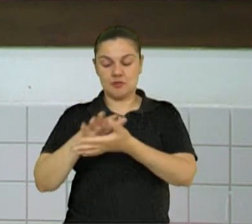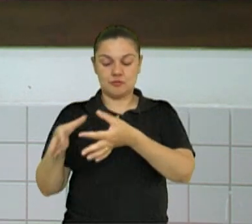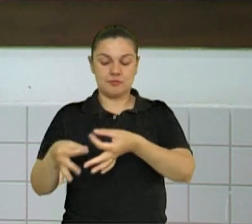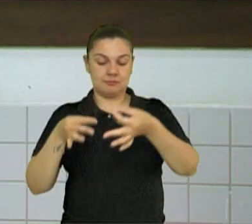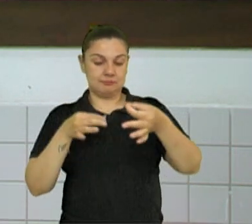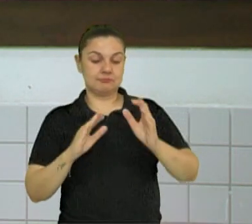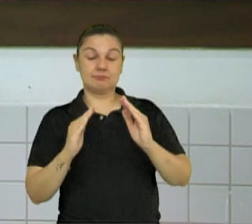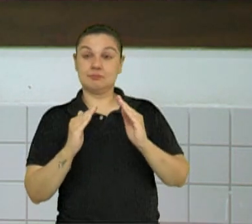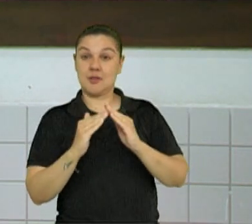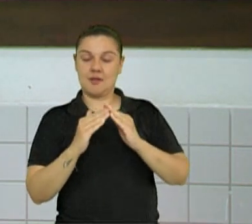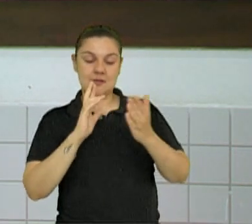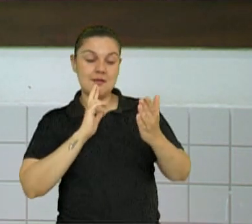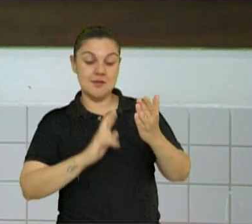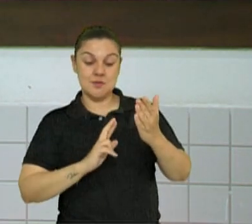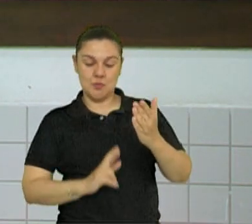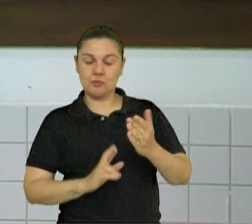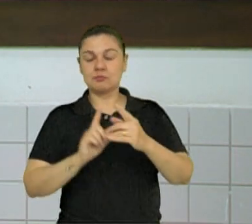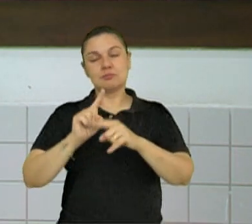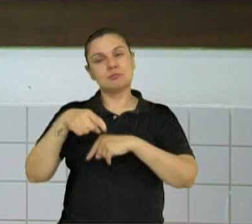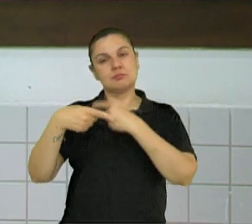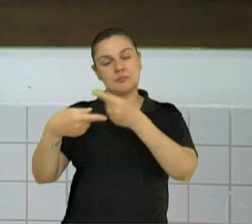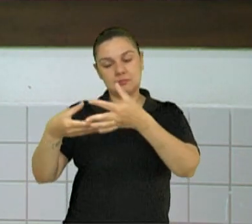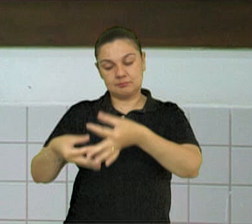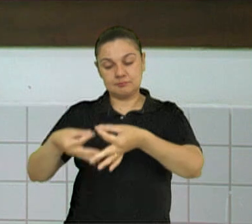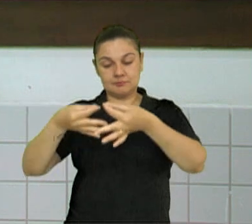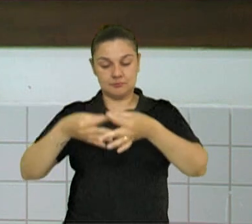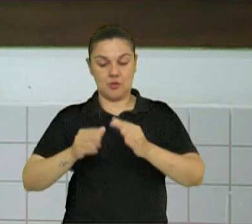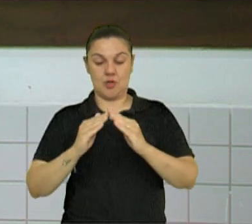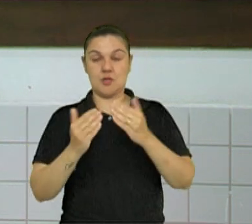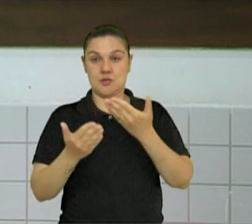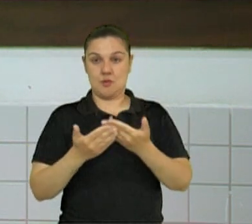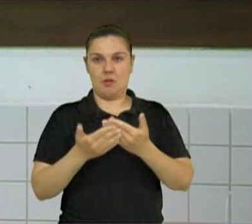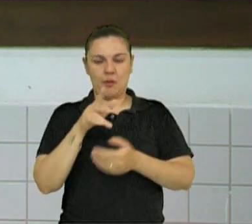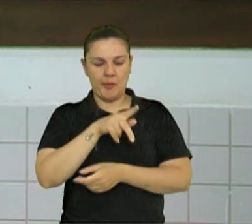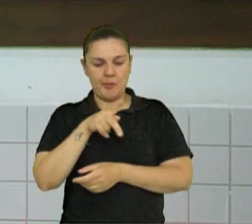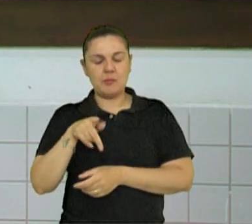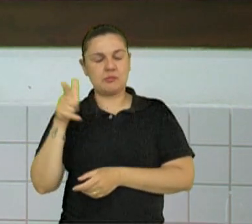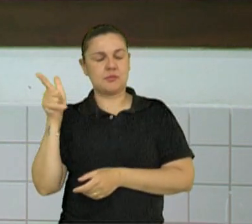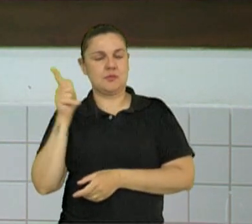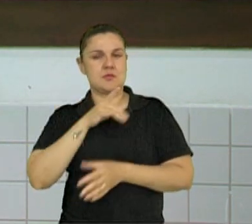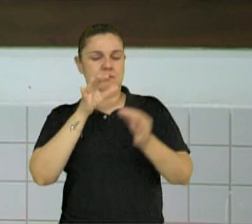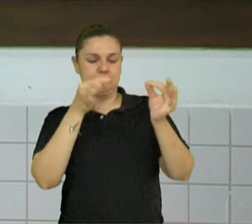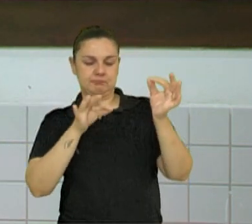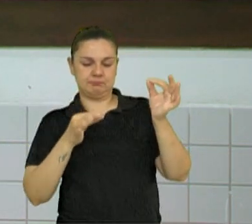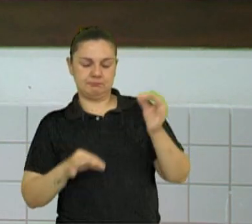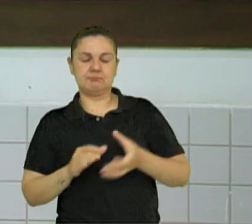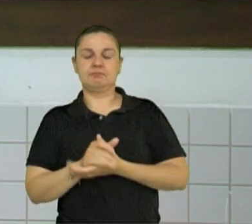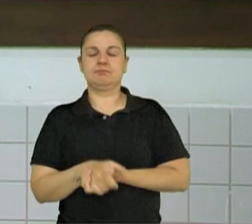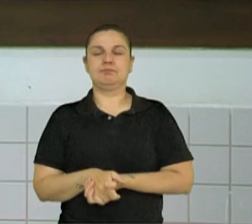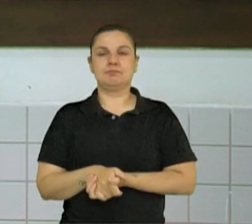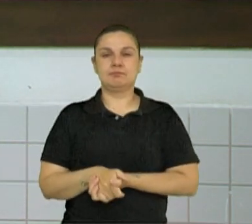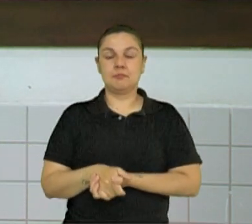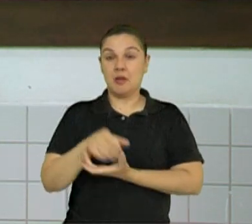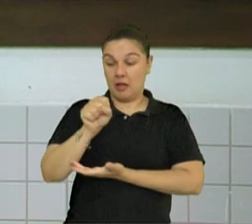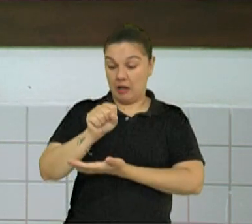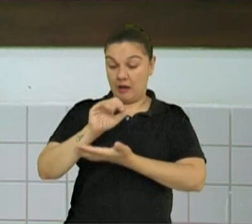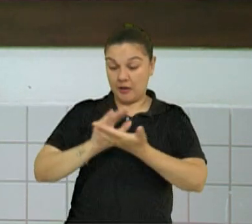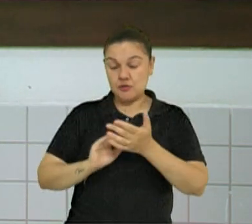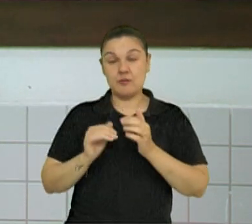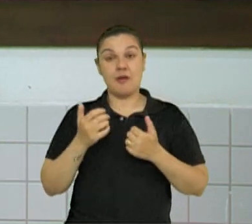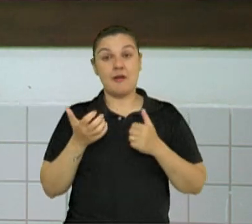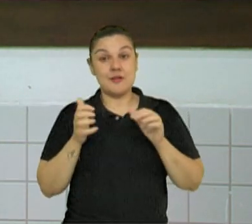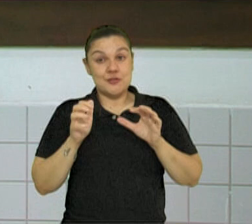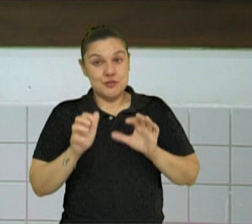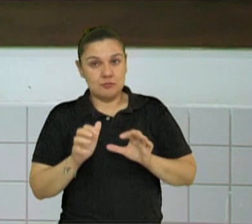leva para casa, responde e depois devolve para a escola para que seus professores façam a correção. Fazer a atividade é uma